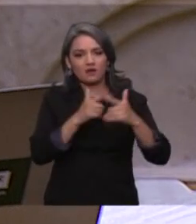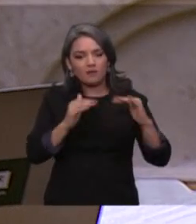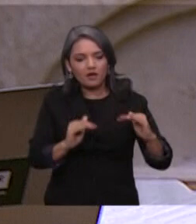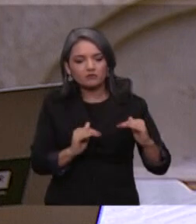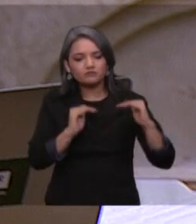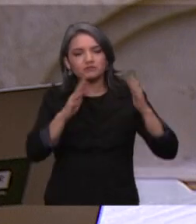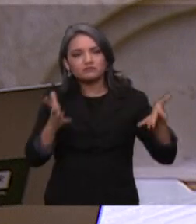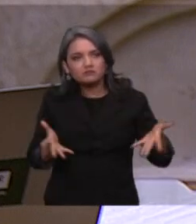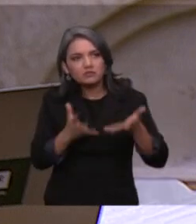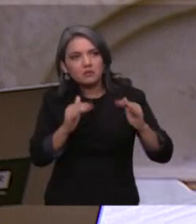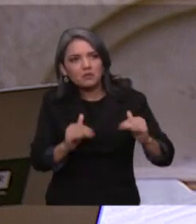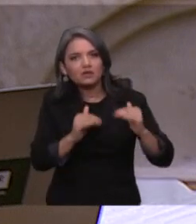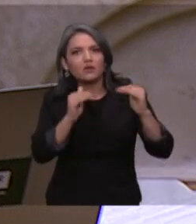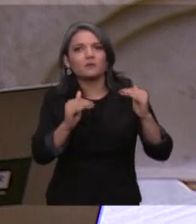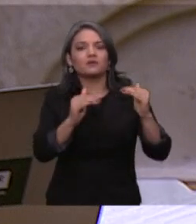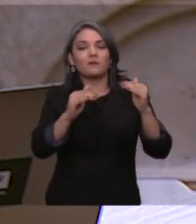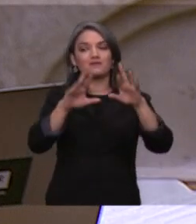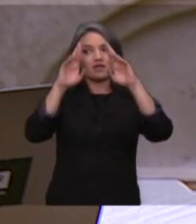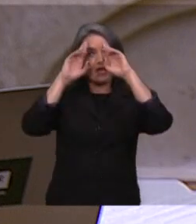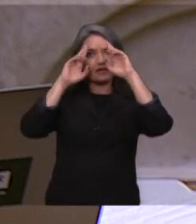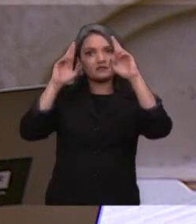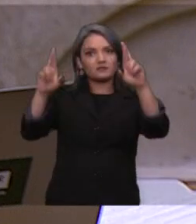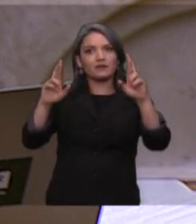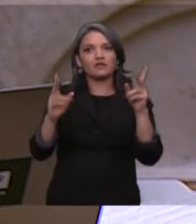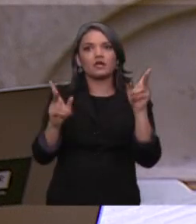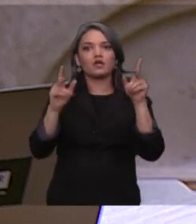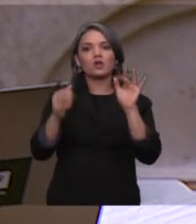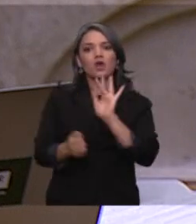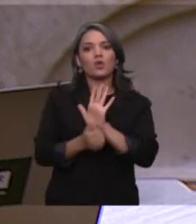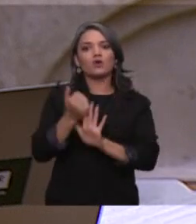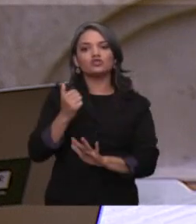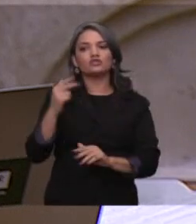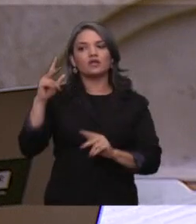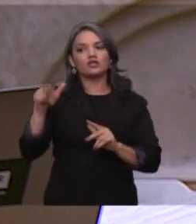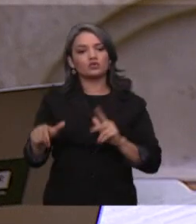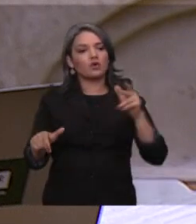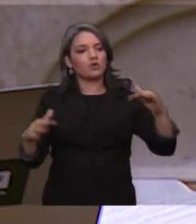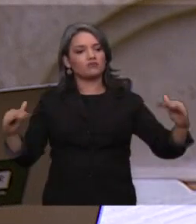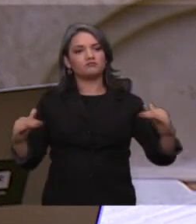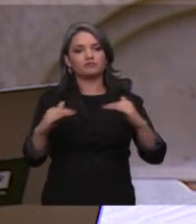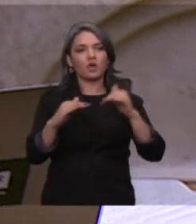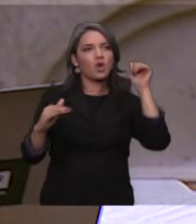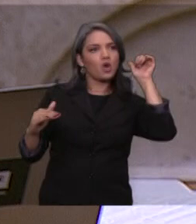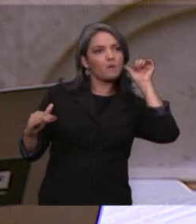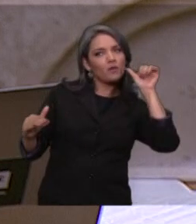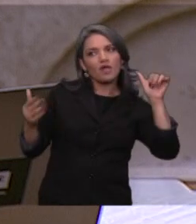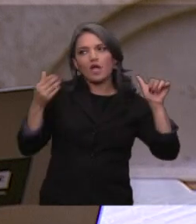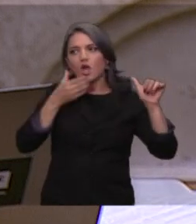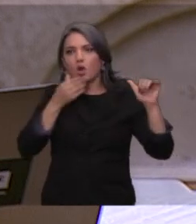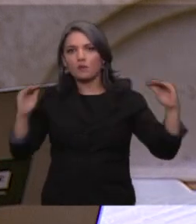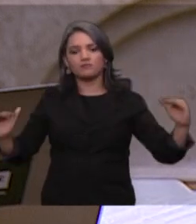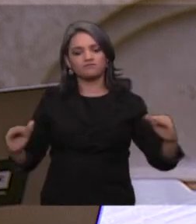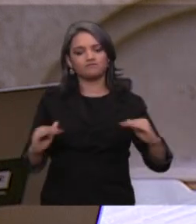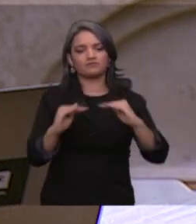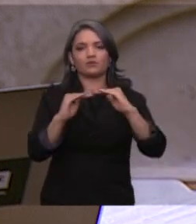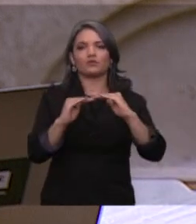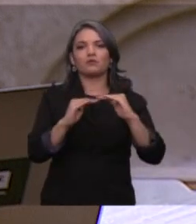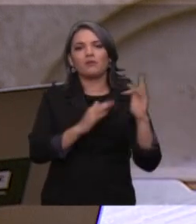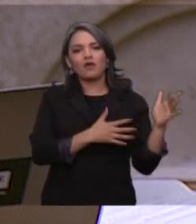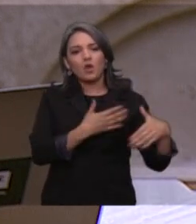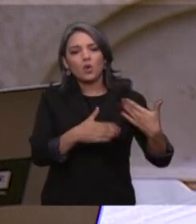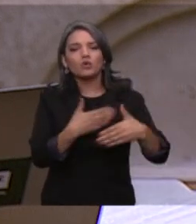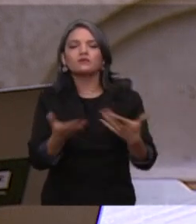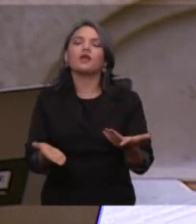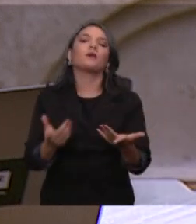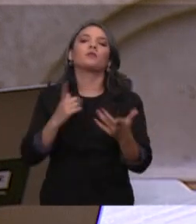e mulher, o que, ao longo do tempo, fará com que os tribunais tenham uma composição equilibrada entre